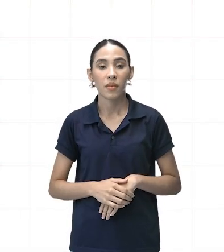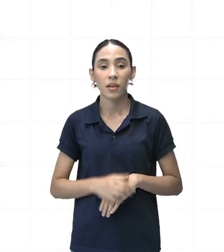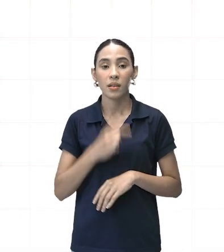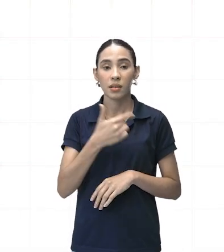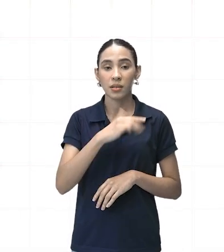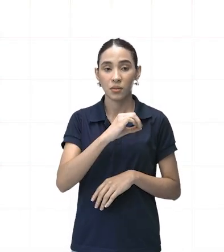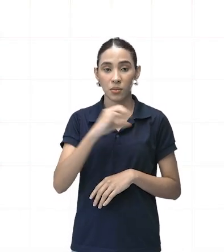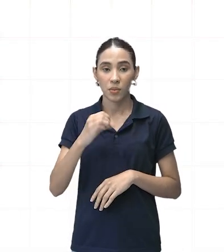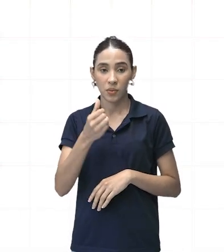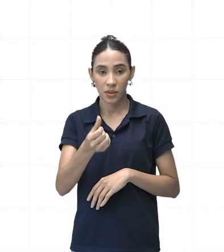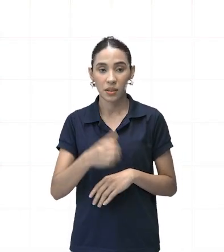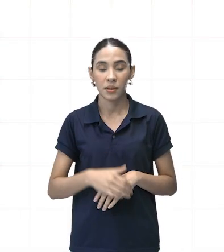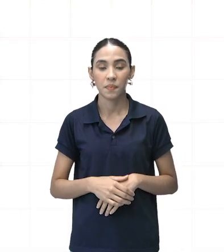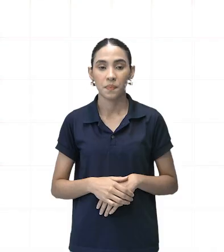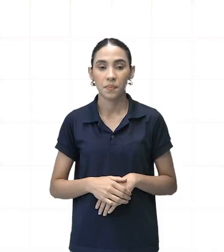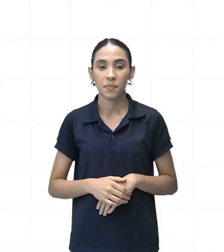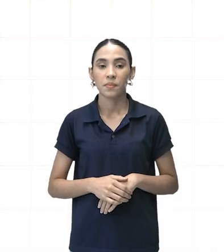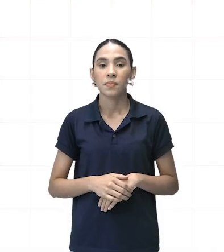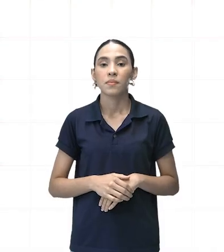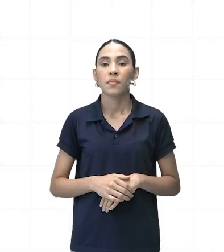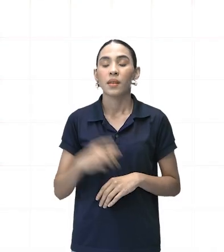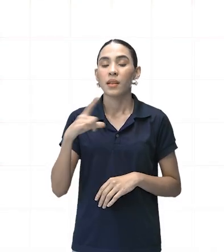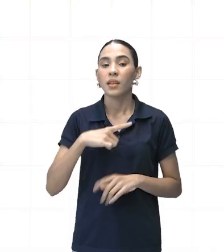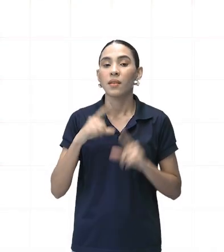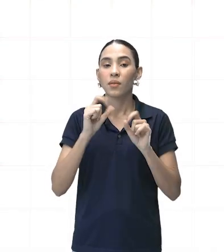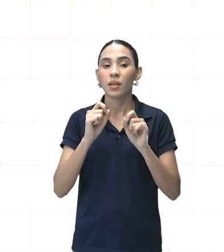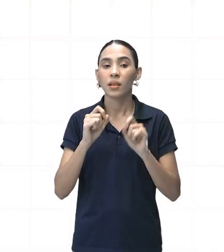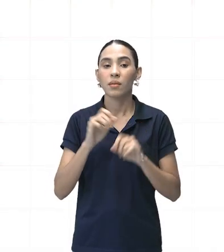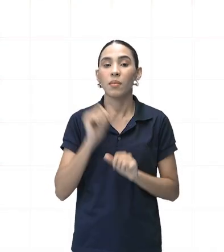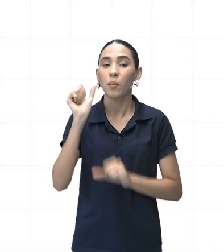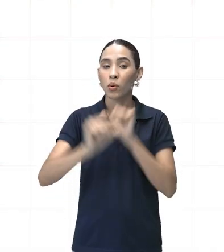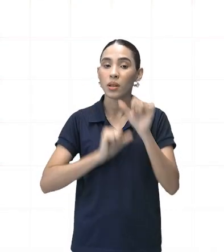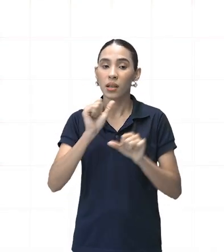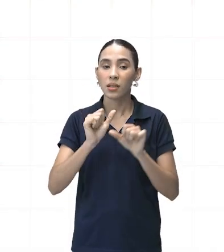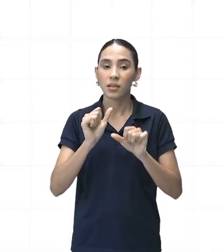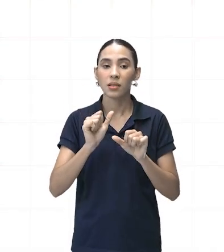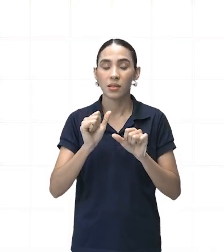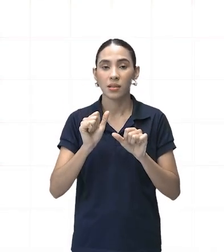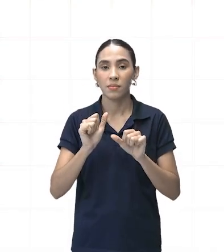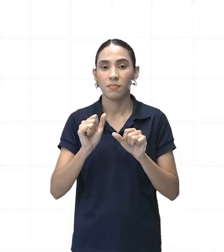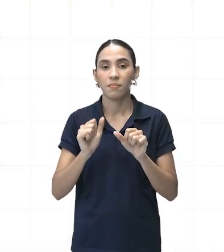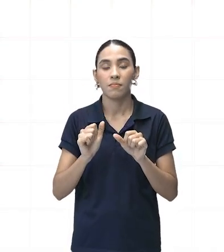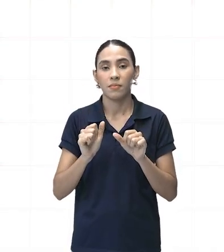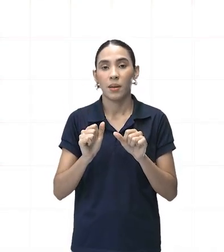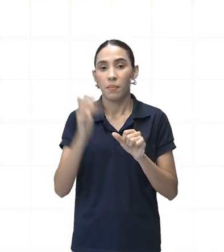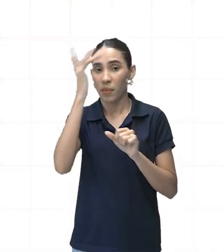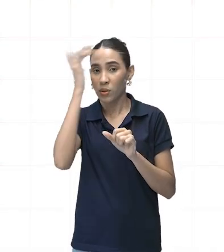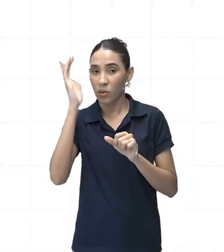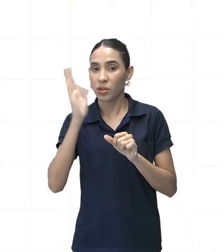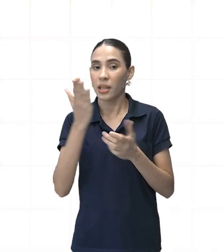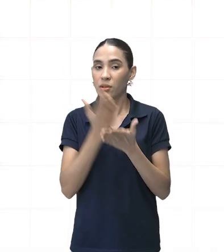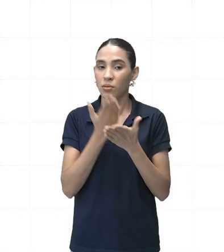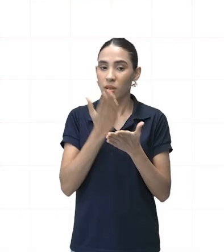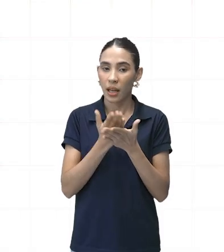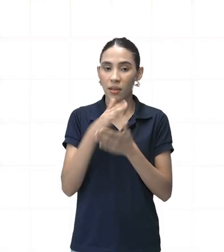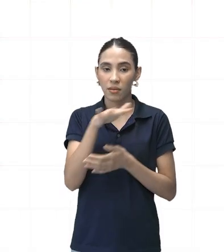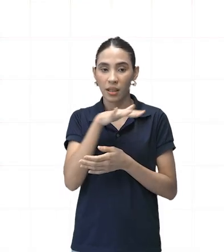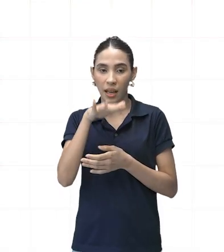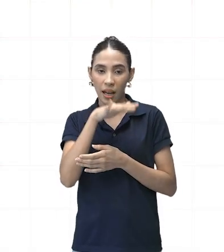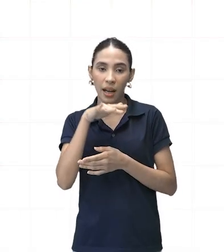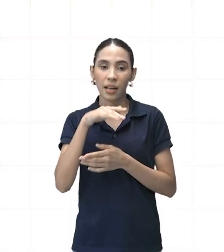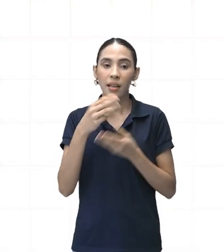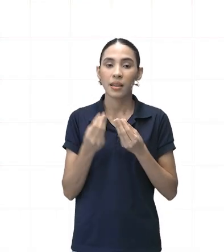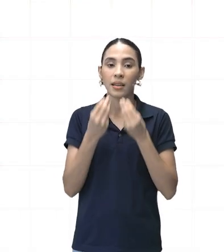2006, gente, passou aí de uma classificação utilizada por economistas e cientistas políticos